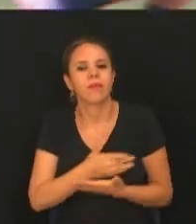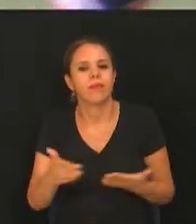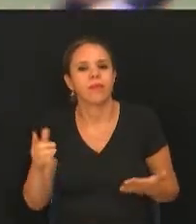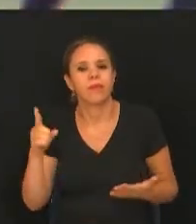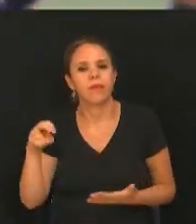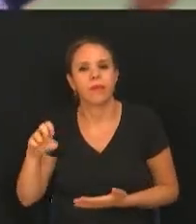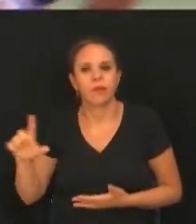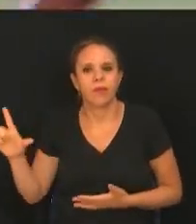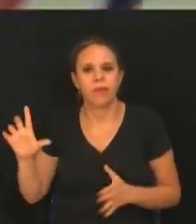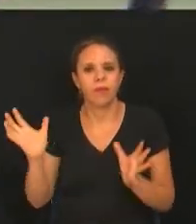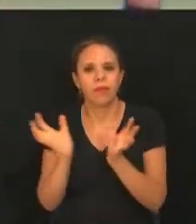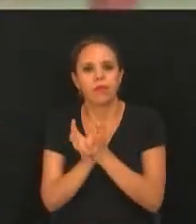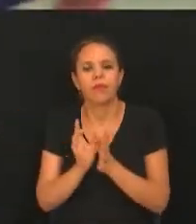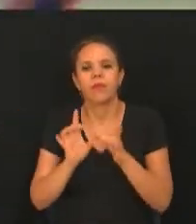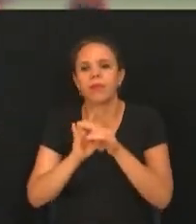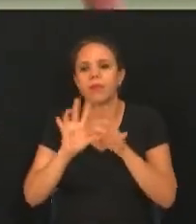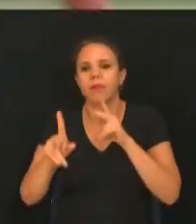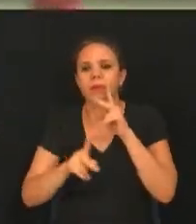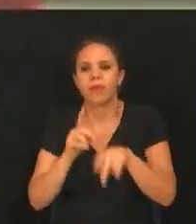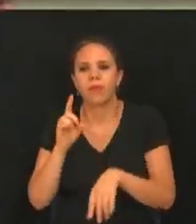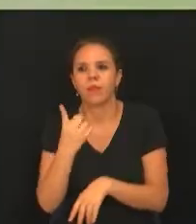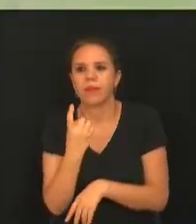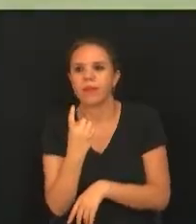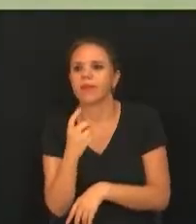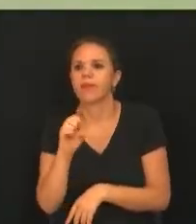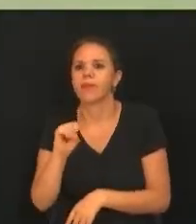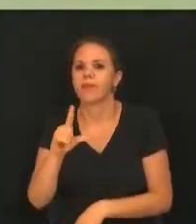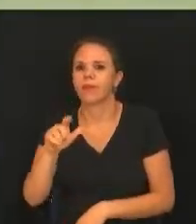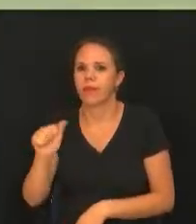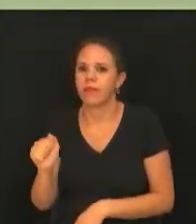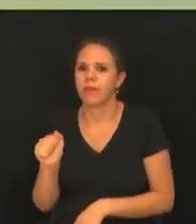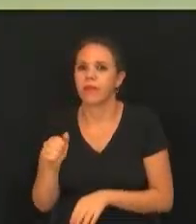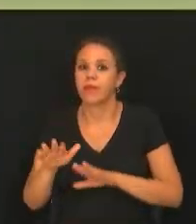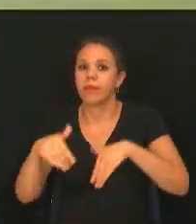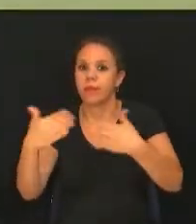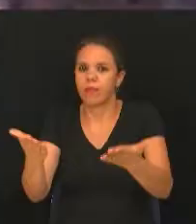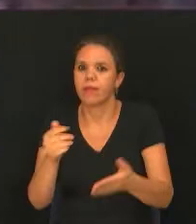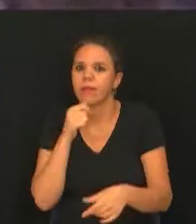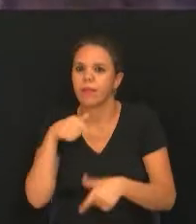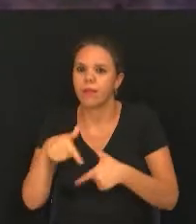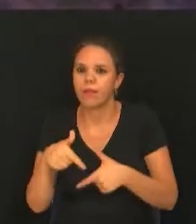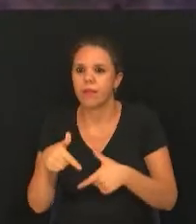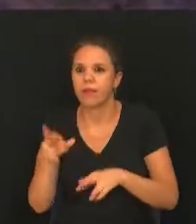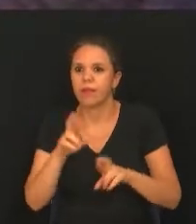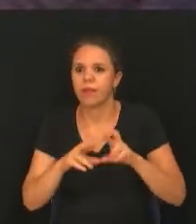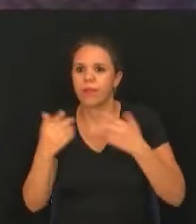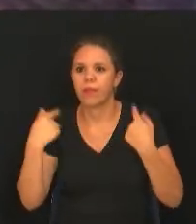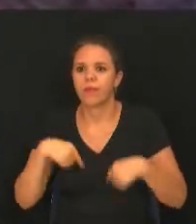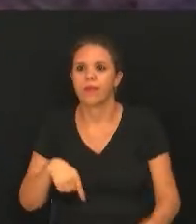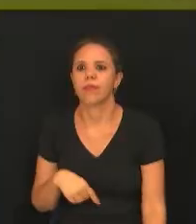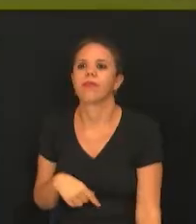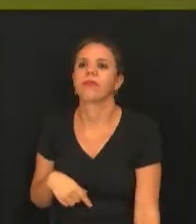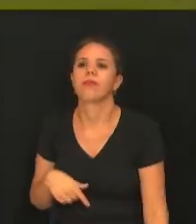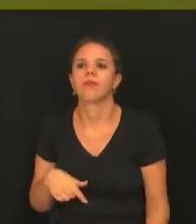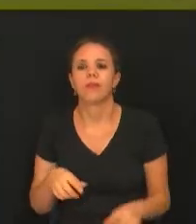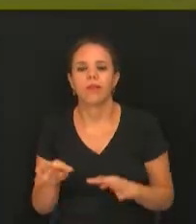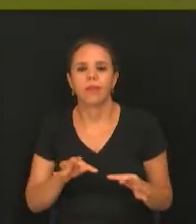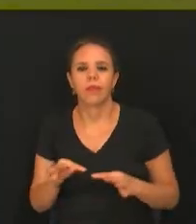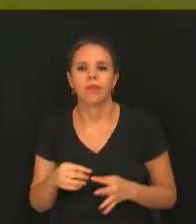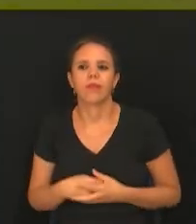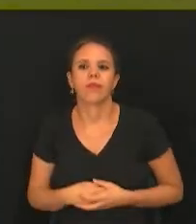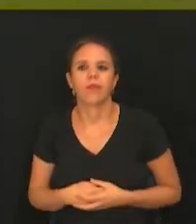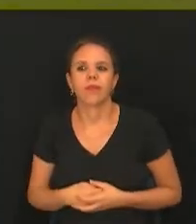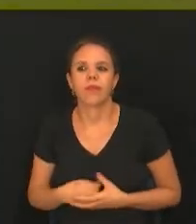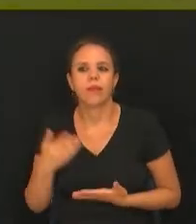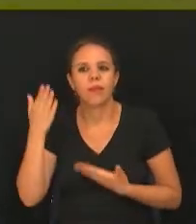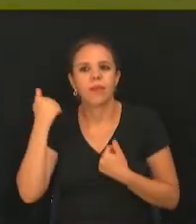todo o elenco à disposição, apenas o volante Silas segue de fora, ainda trabalhando fisicamente após contusão. E na Macaca,